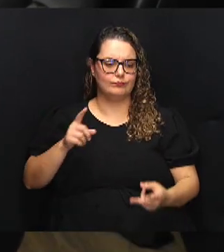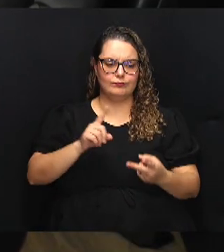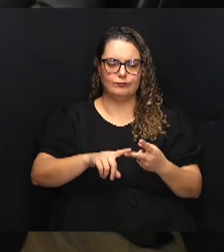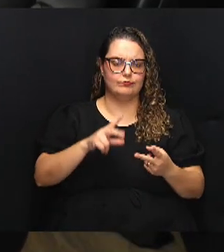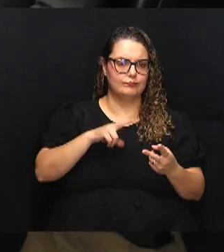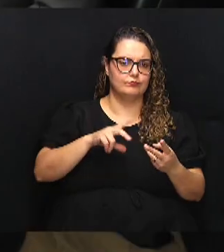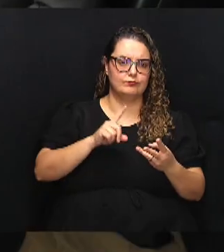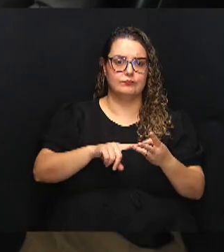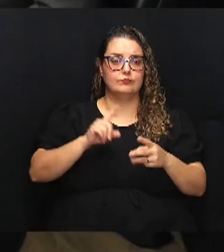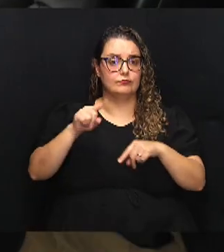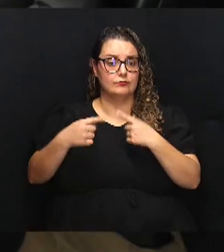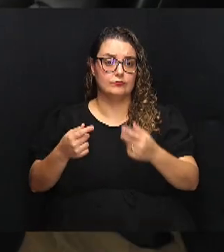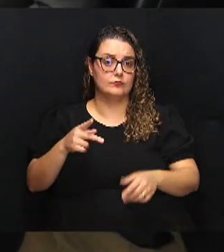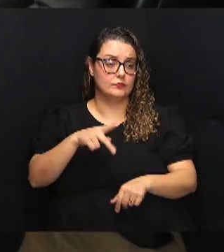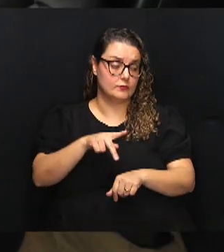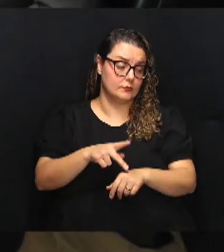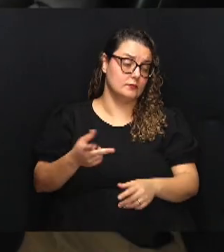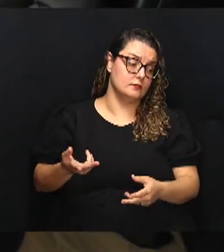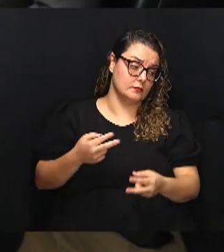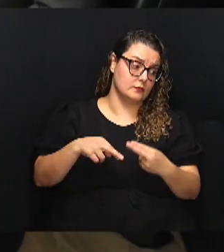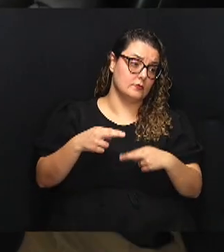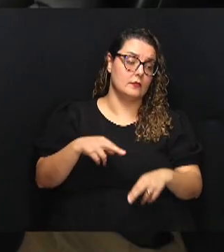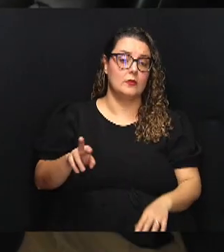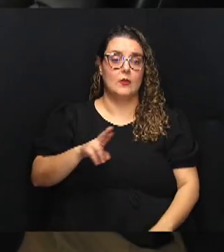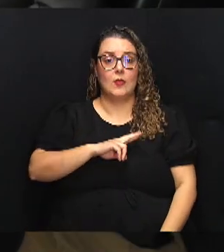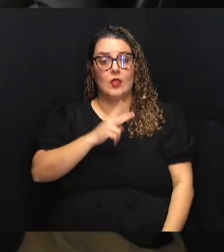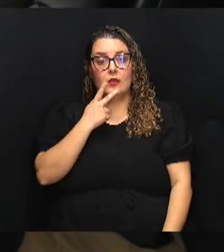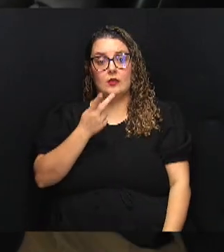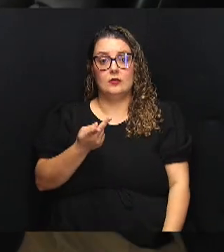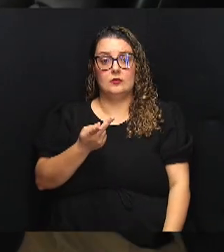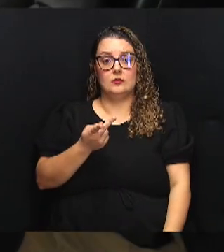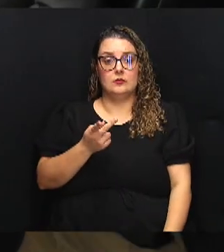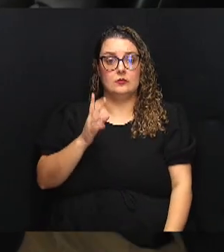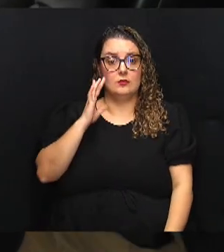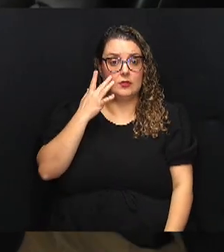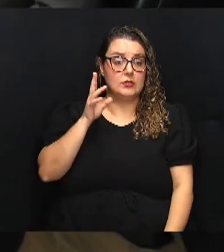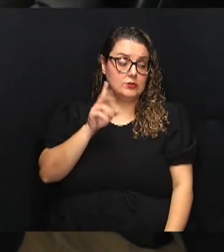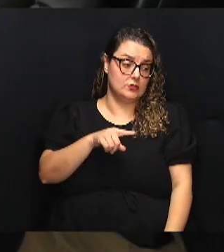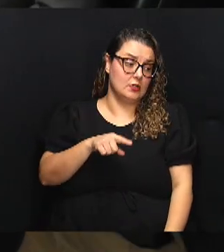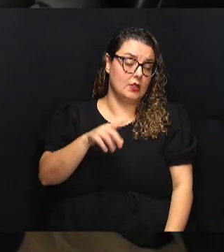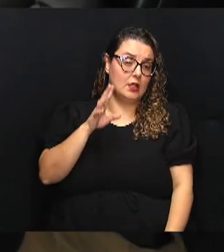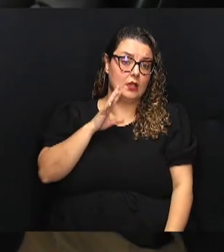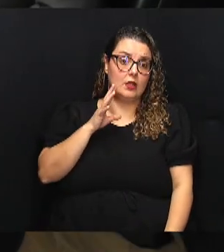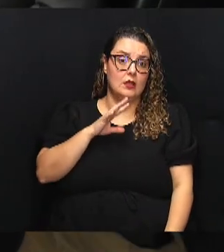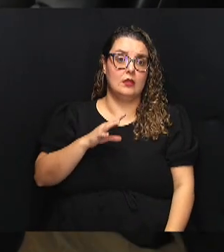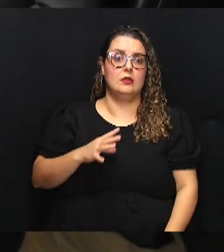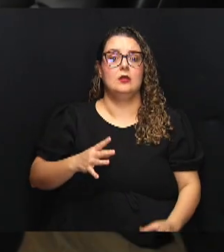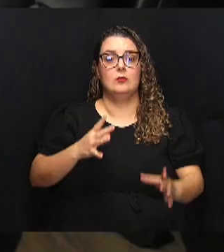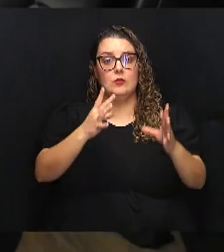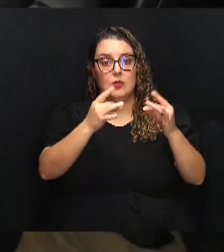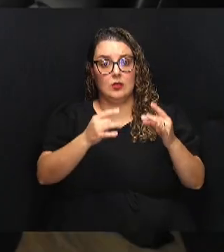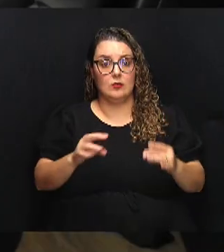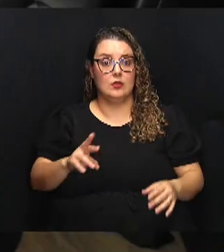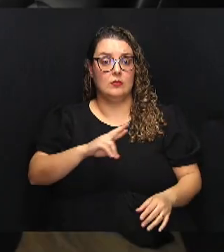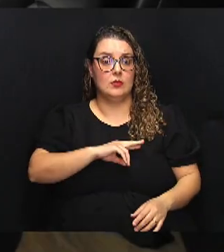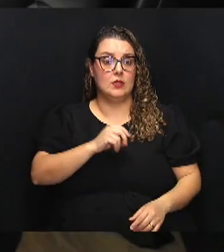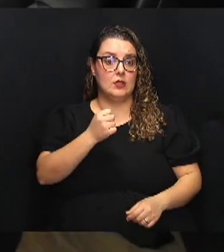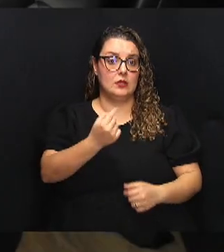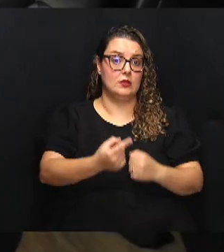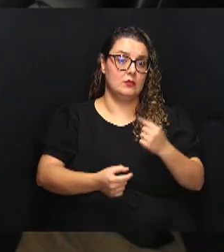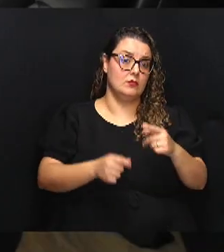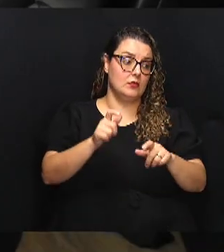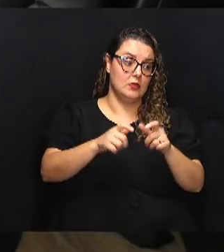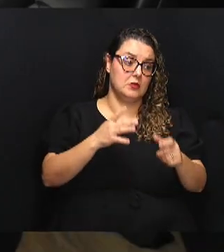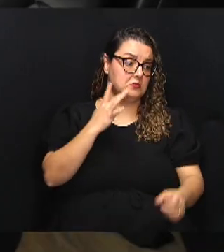de outros países. Então, em relação à religião que você citou, por exemplo, eu acho que é legal, porque se desmistifica também algo que às vezes a pessoa